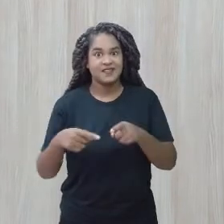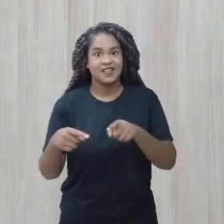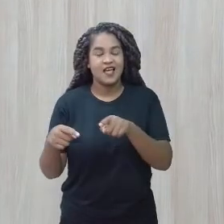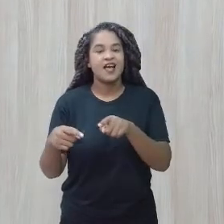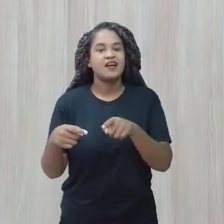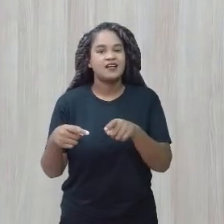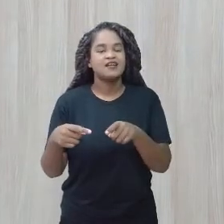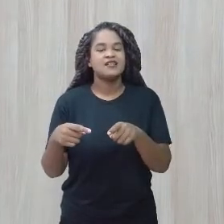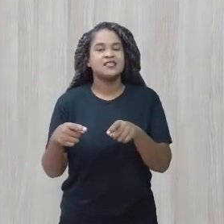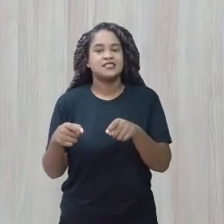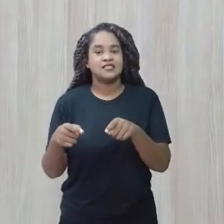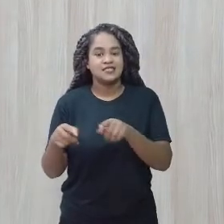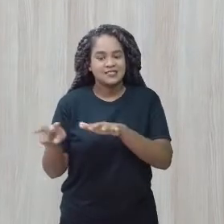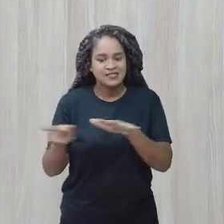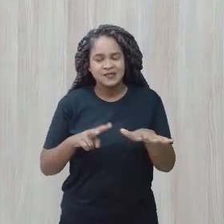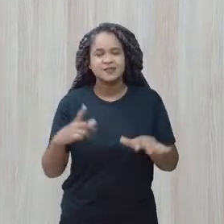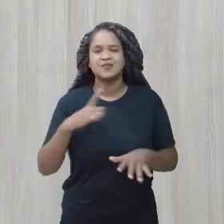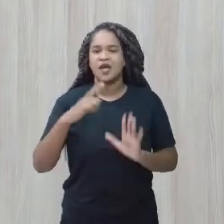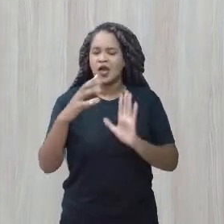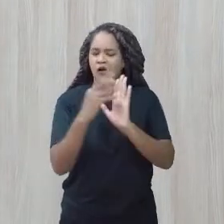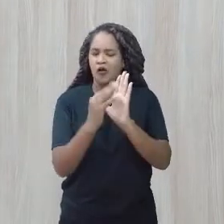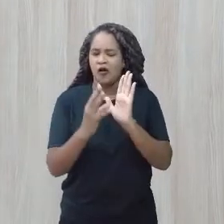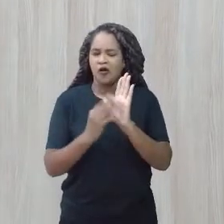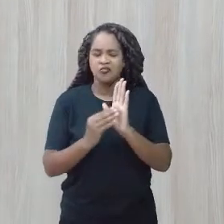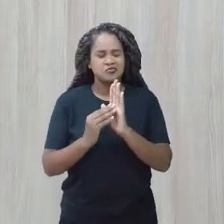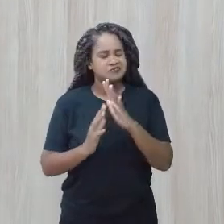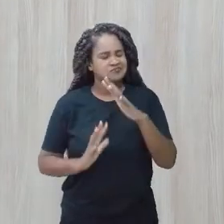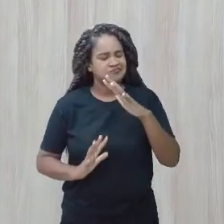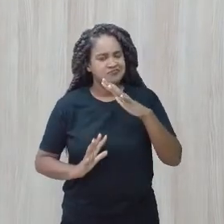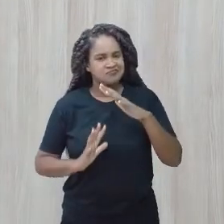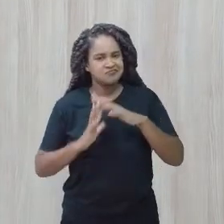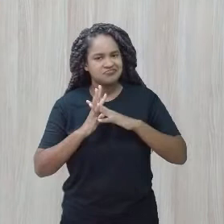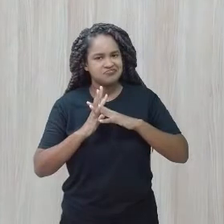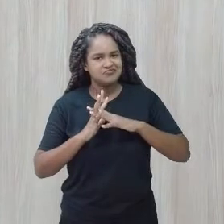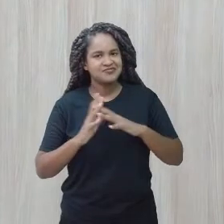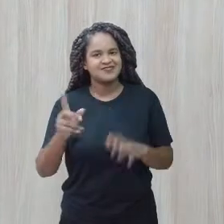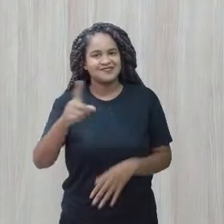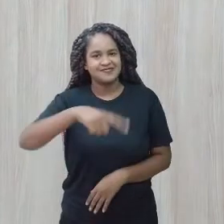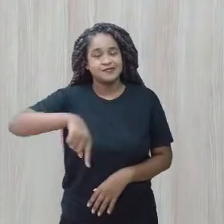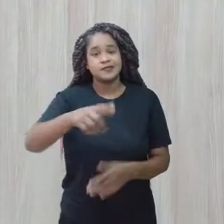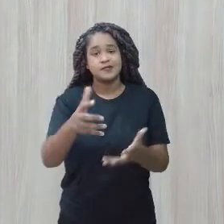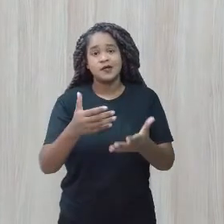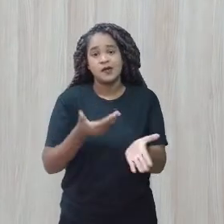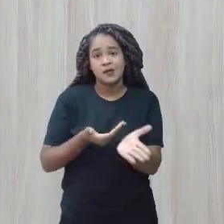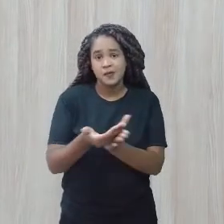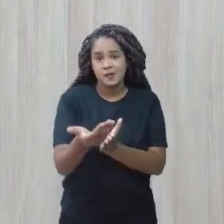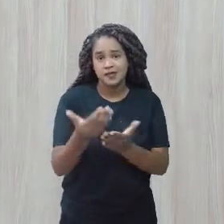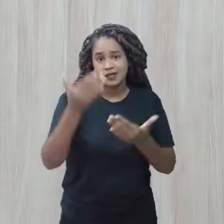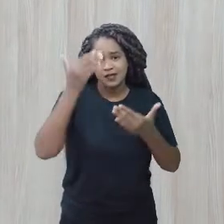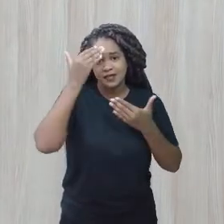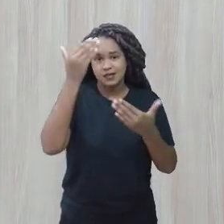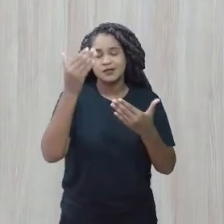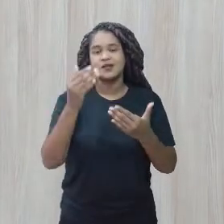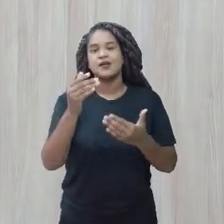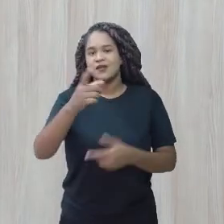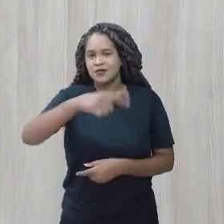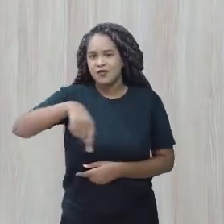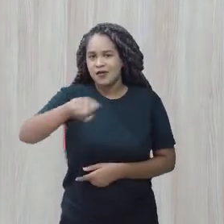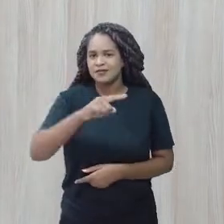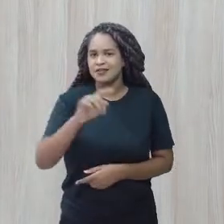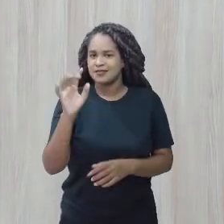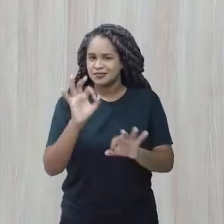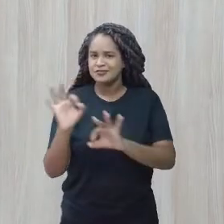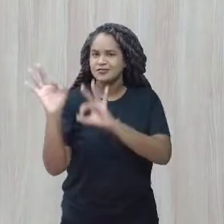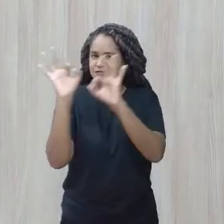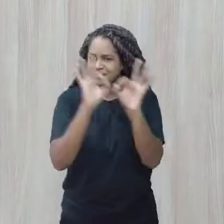um mais massa ainda para vocês. Então eu quero começar agradecendo a uma pessoa que vocês acabaram de ver começando